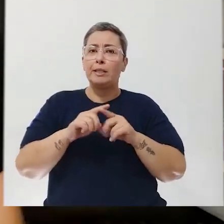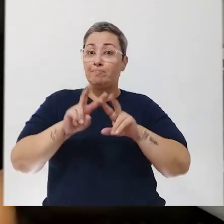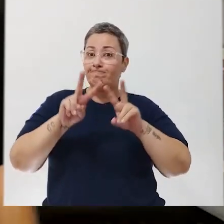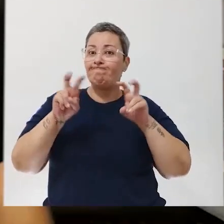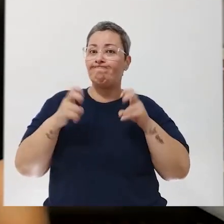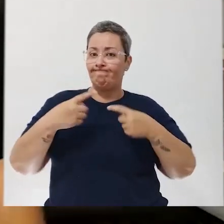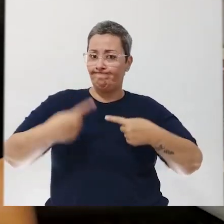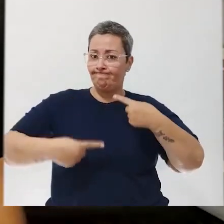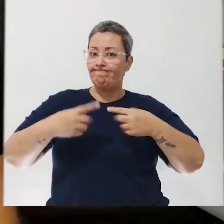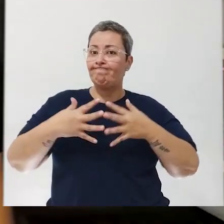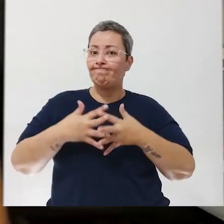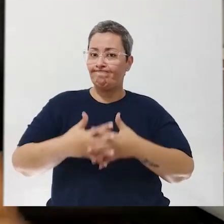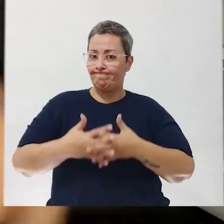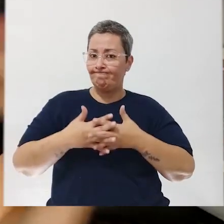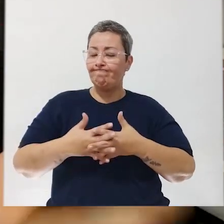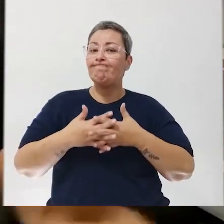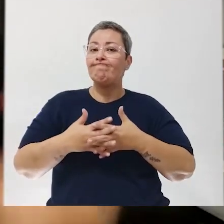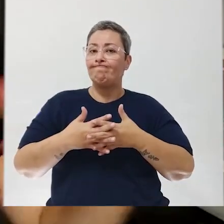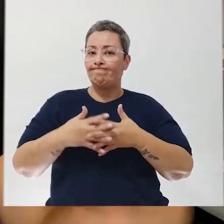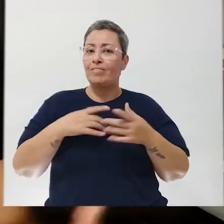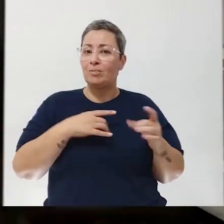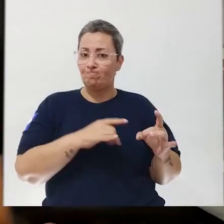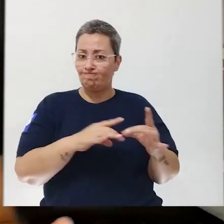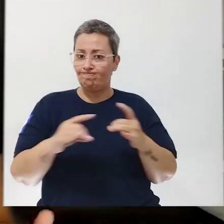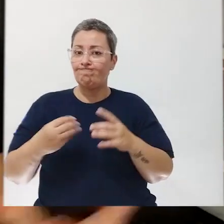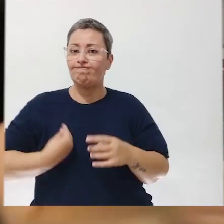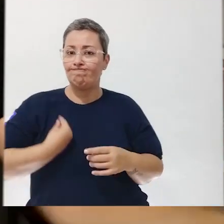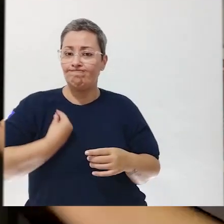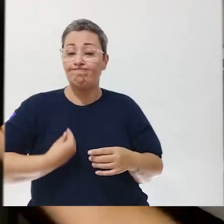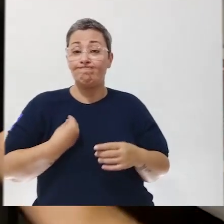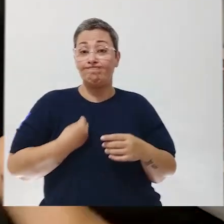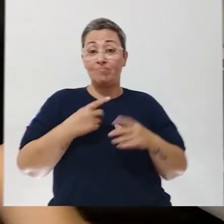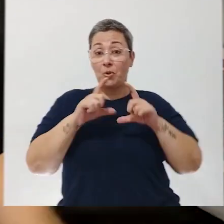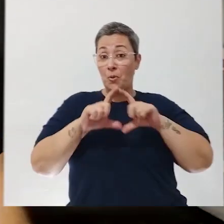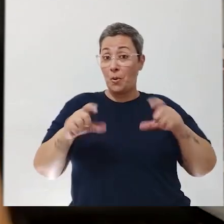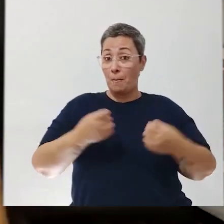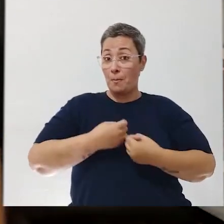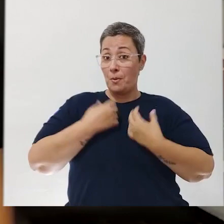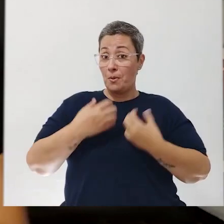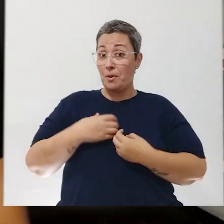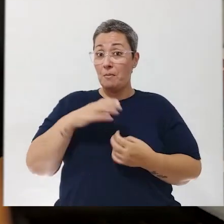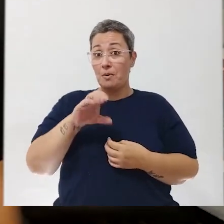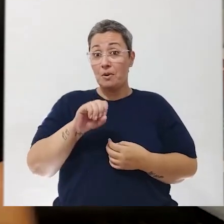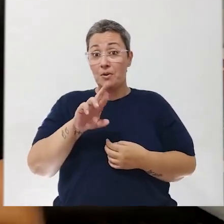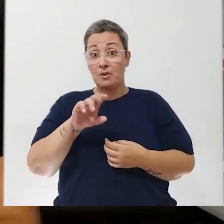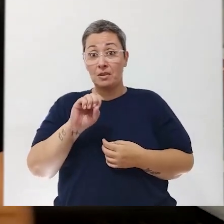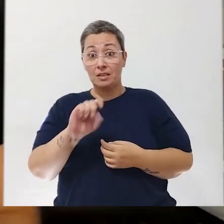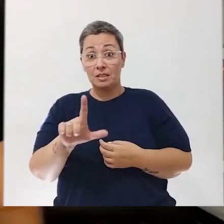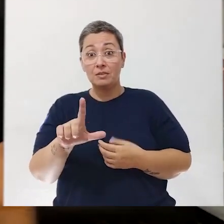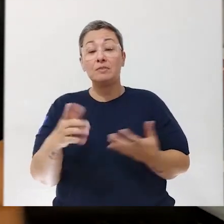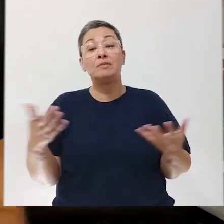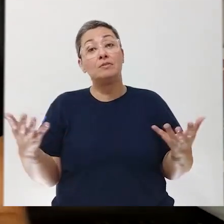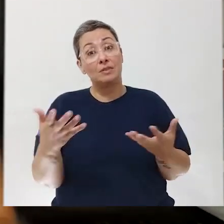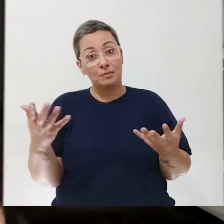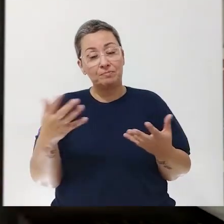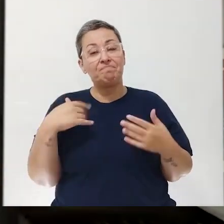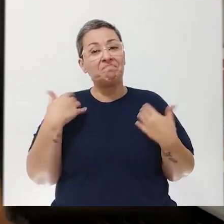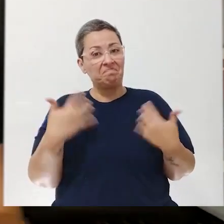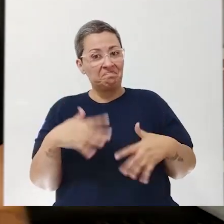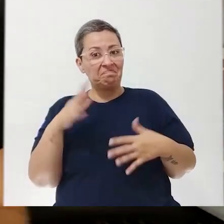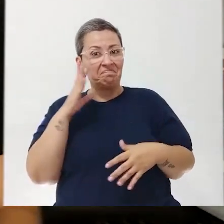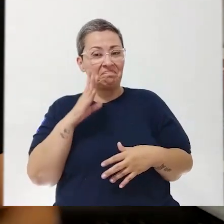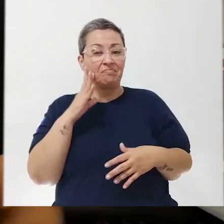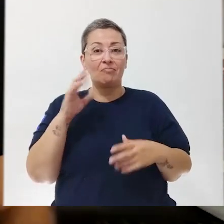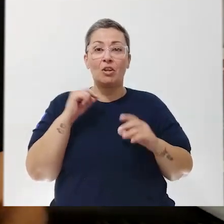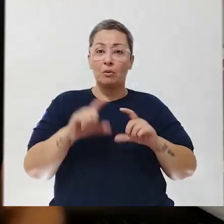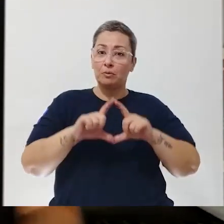que é tão polêmico e complicado, né? Que a gente está lidando aí diariamente, em forma de cordel. Isso não é demais? Então, eu trouxe para